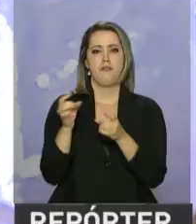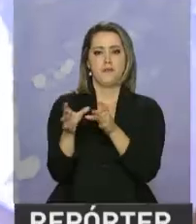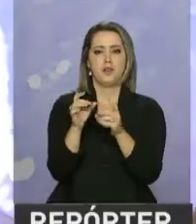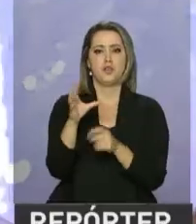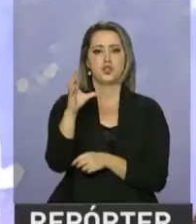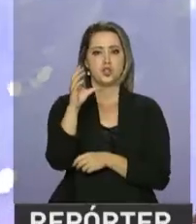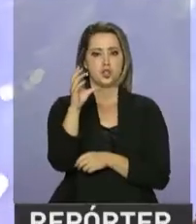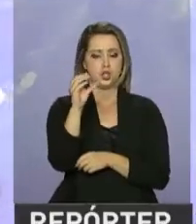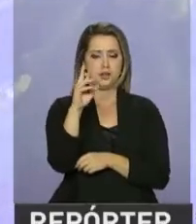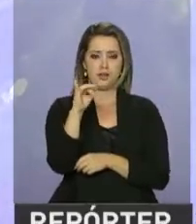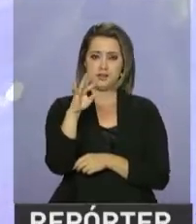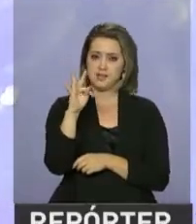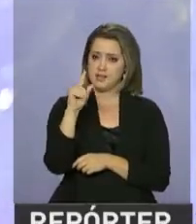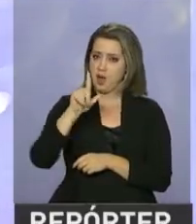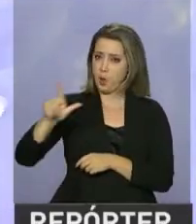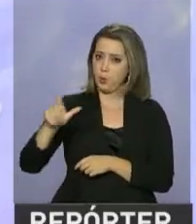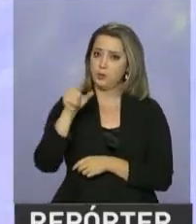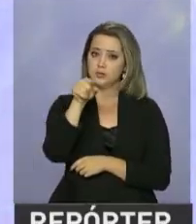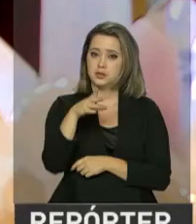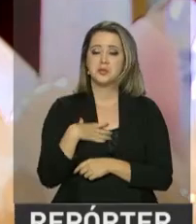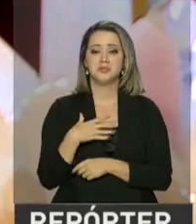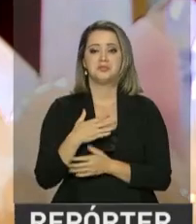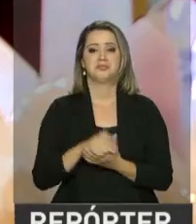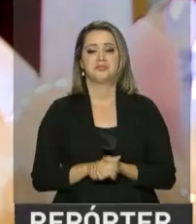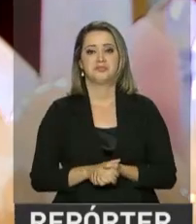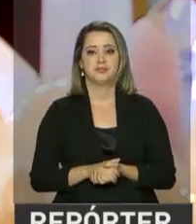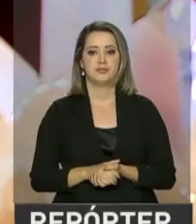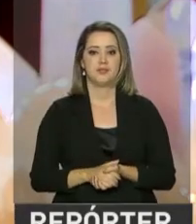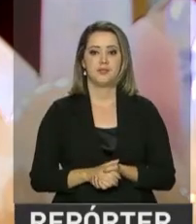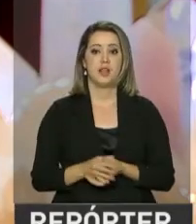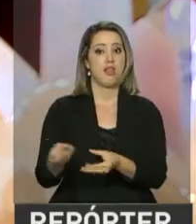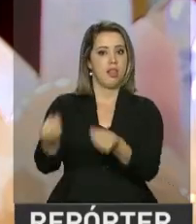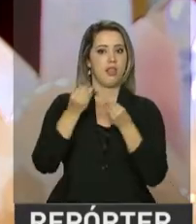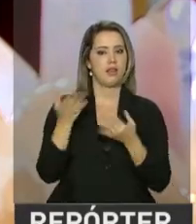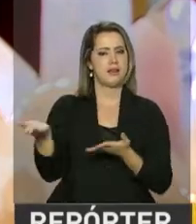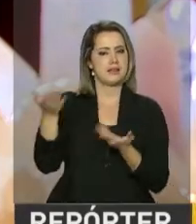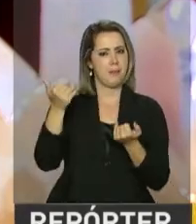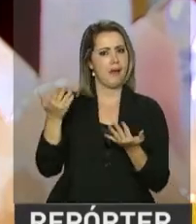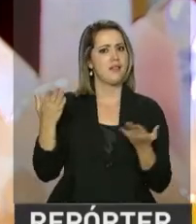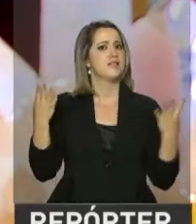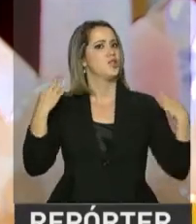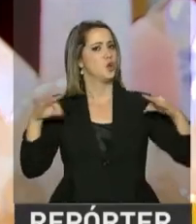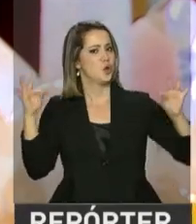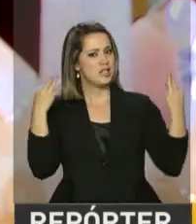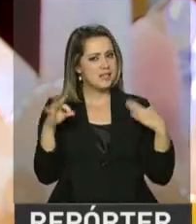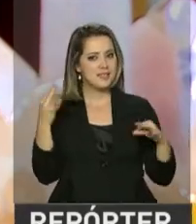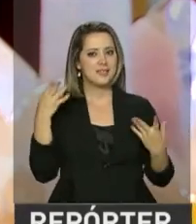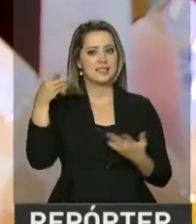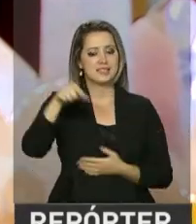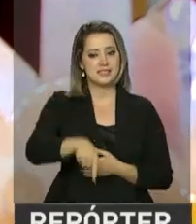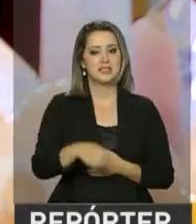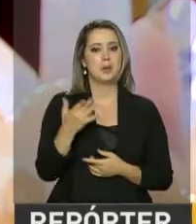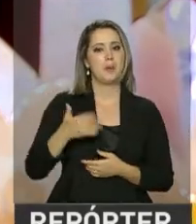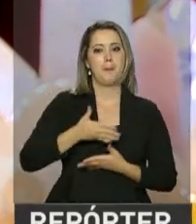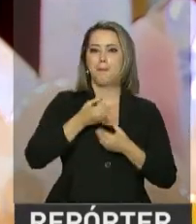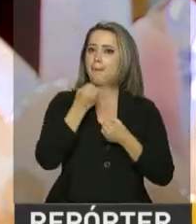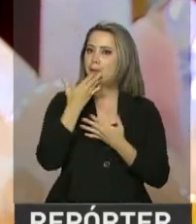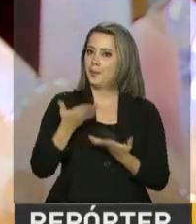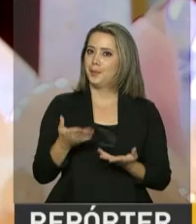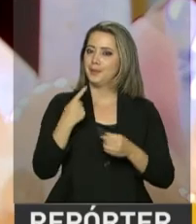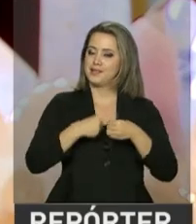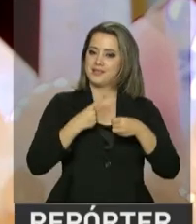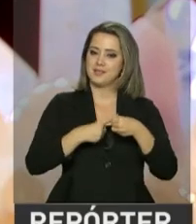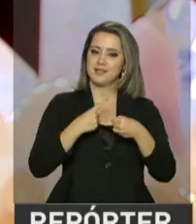região aposta no aumento das vendas vai trazer mais turistas trazendo mais turistas é bom para a cidade